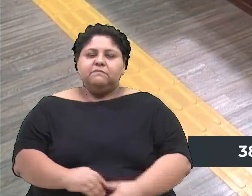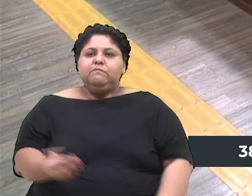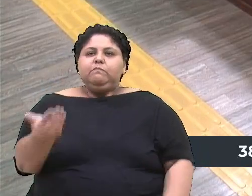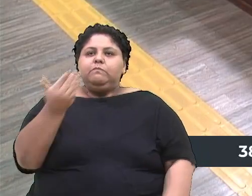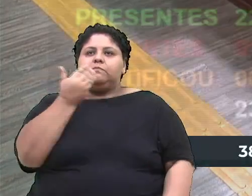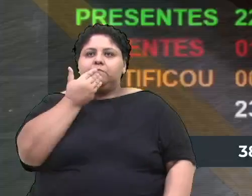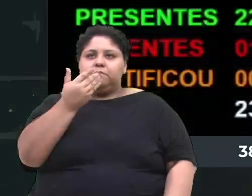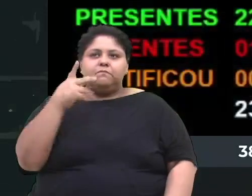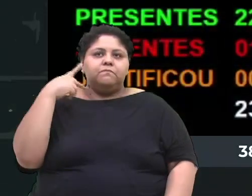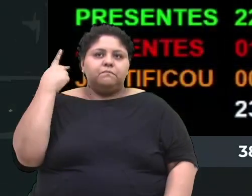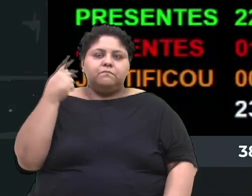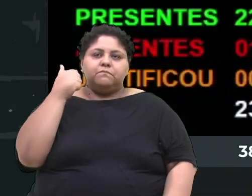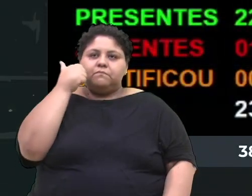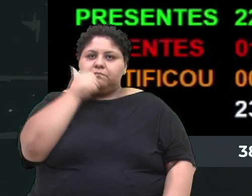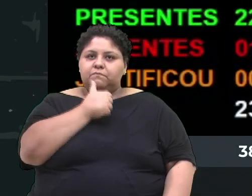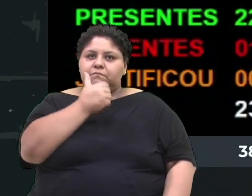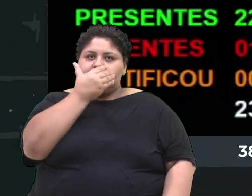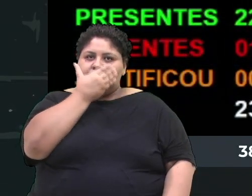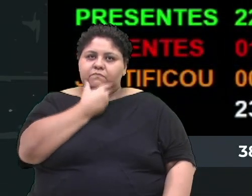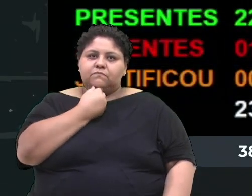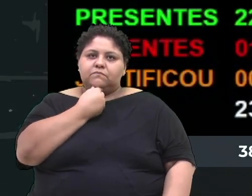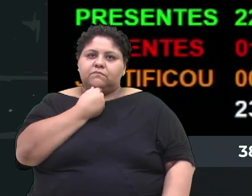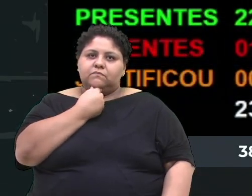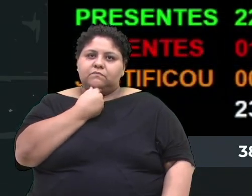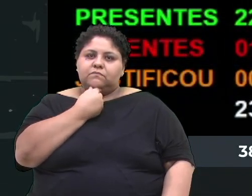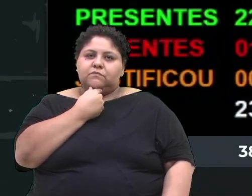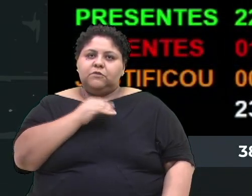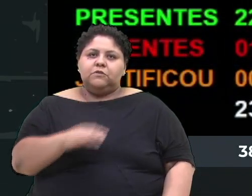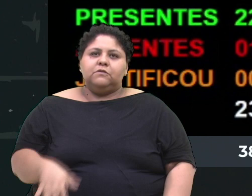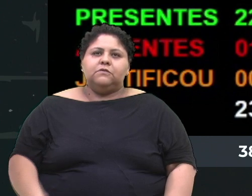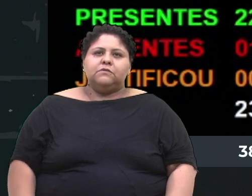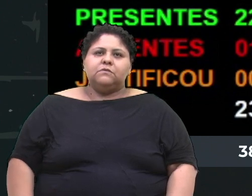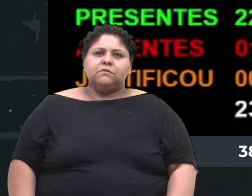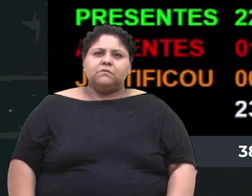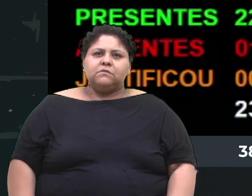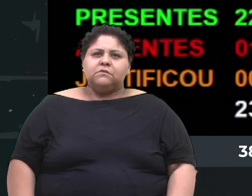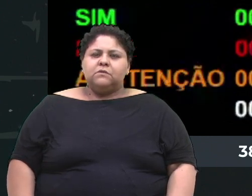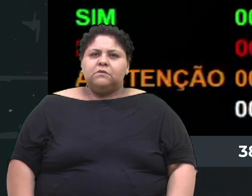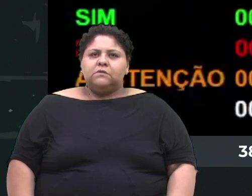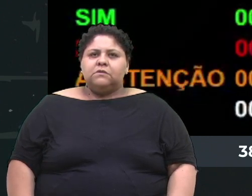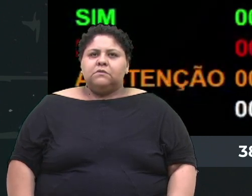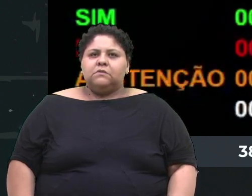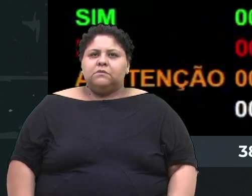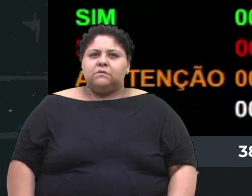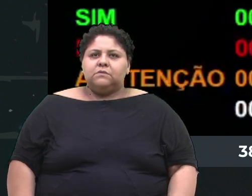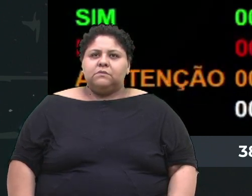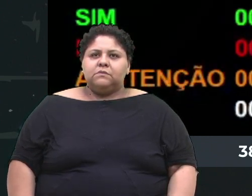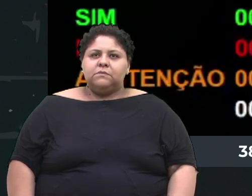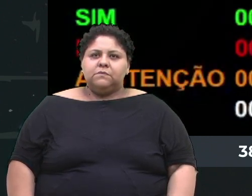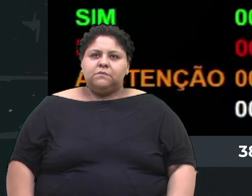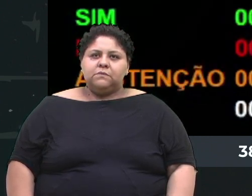Solicito vereadoras e vereadores que registrem seus votos.